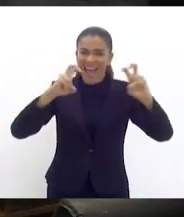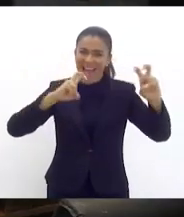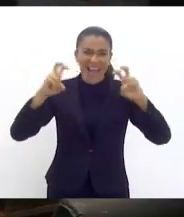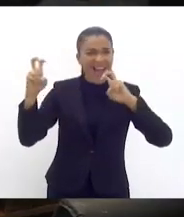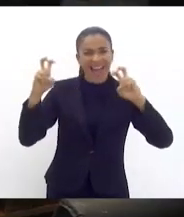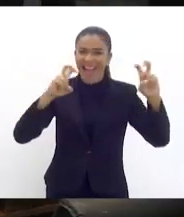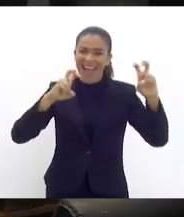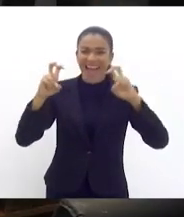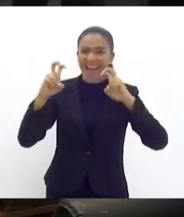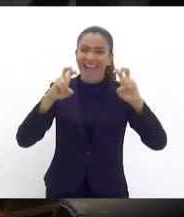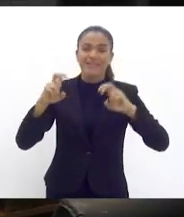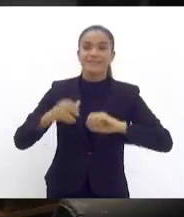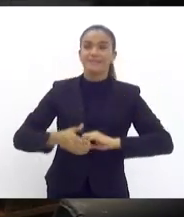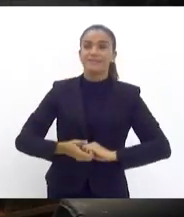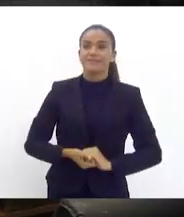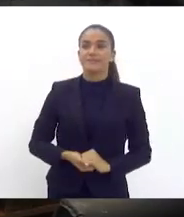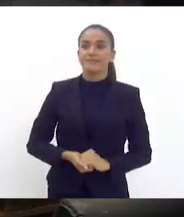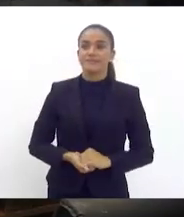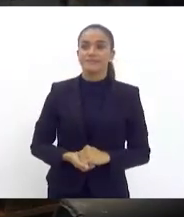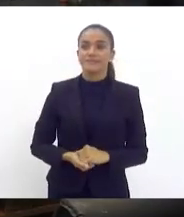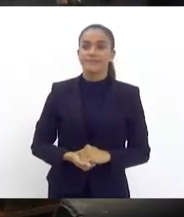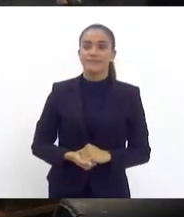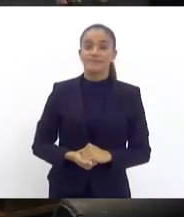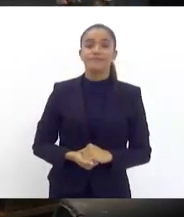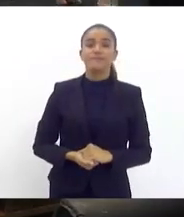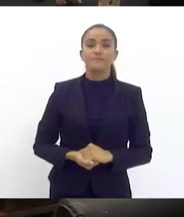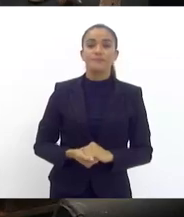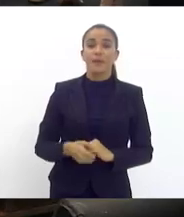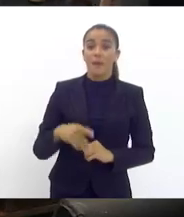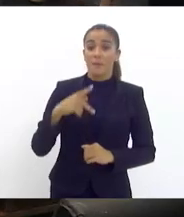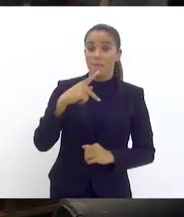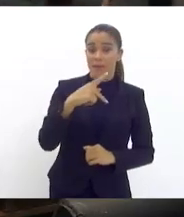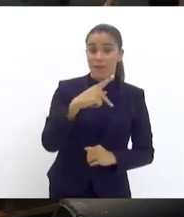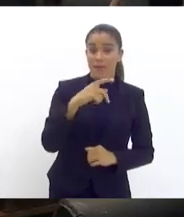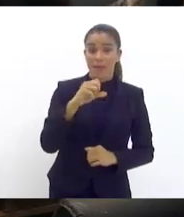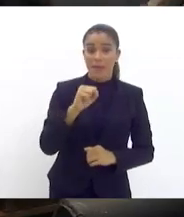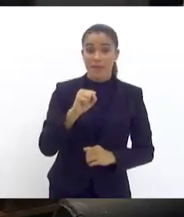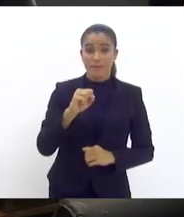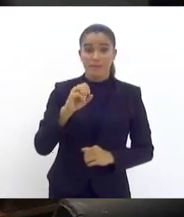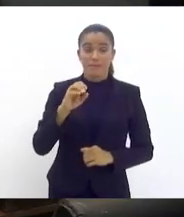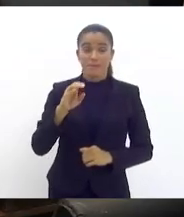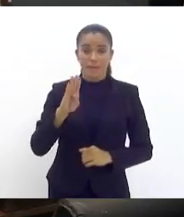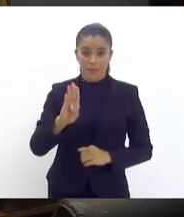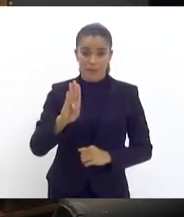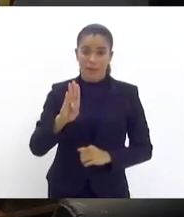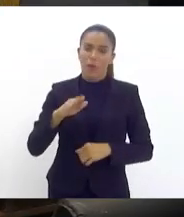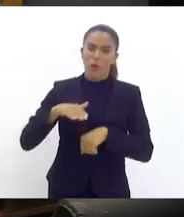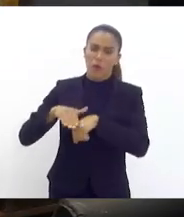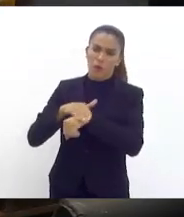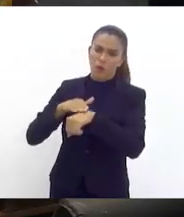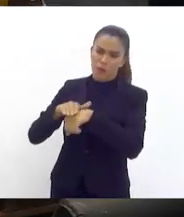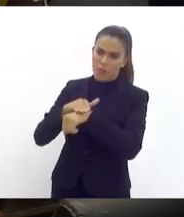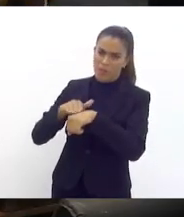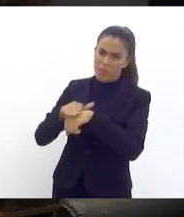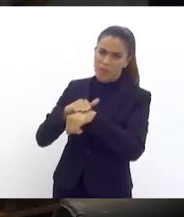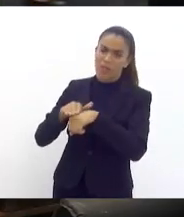presidente. Pode ser. Então, PSB, conversei com o deputado Jari, meu